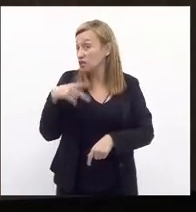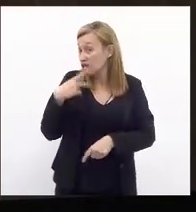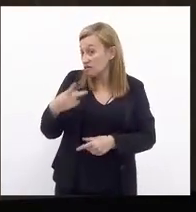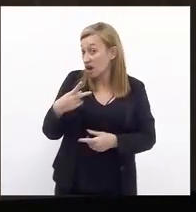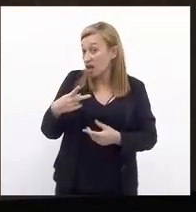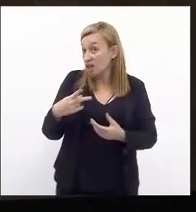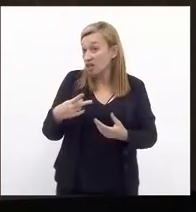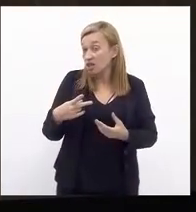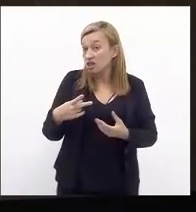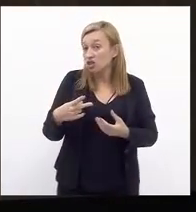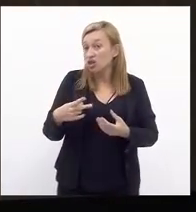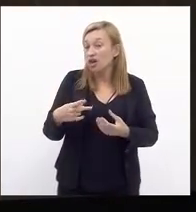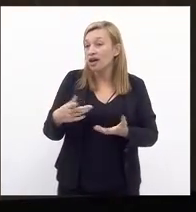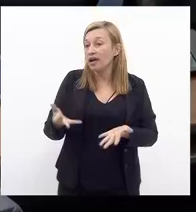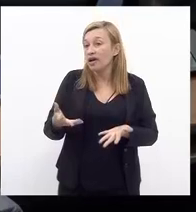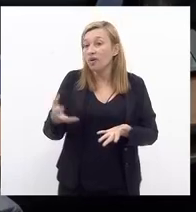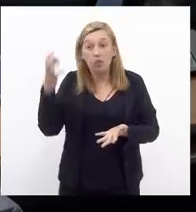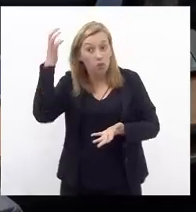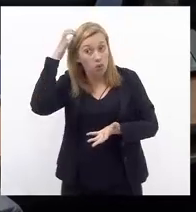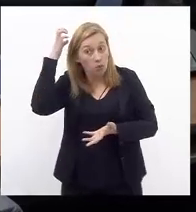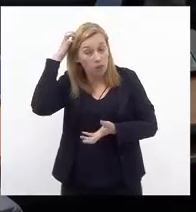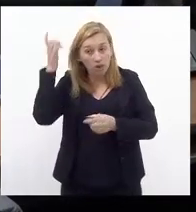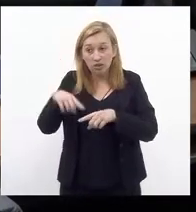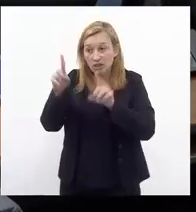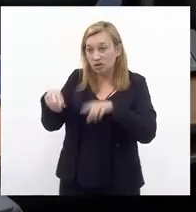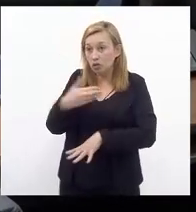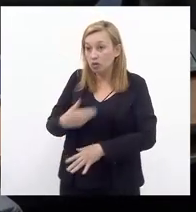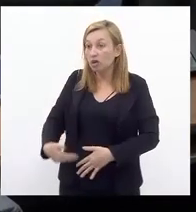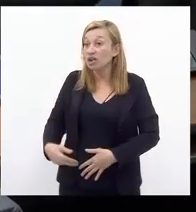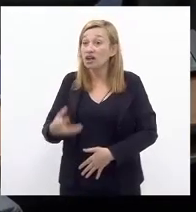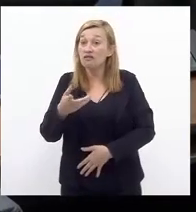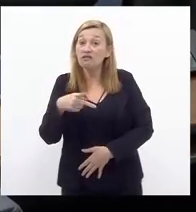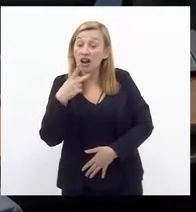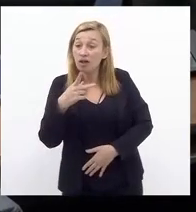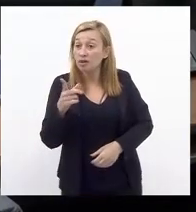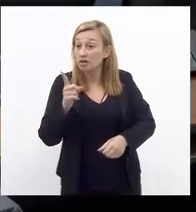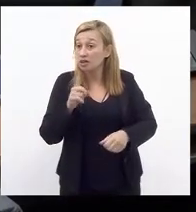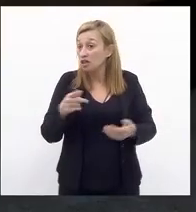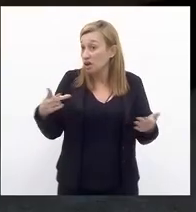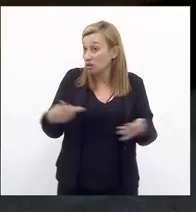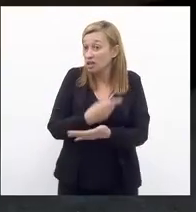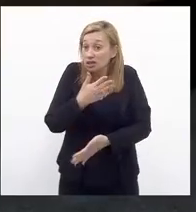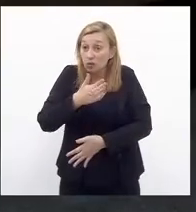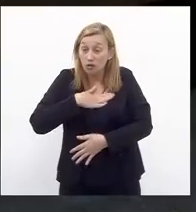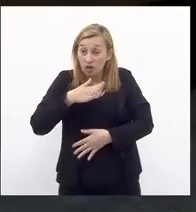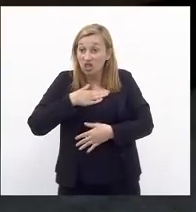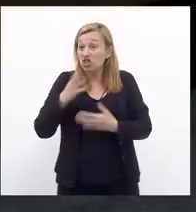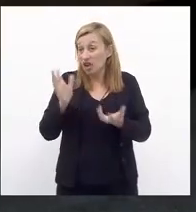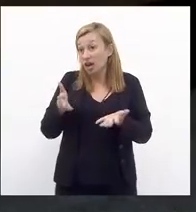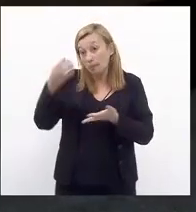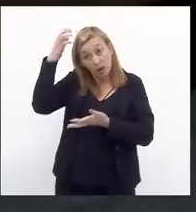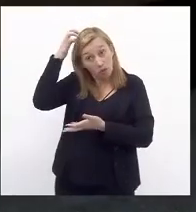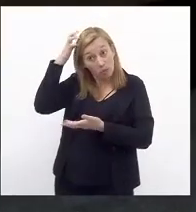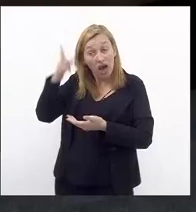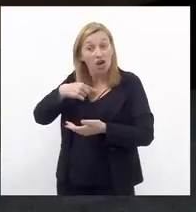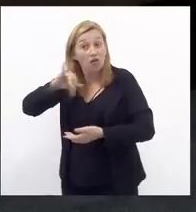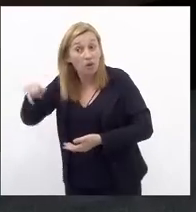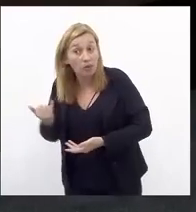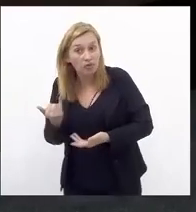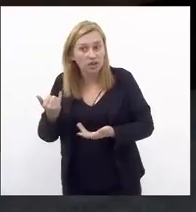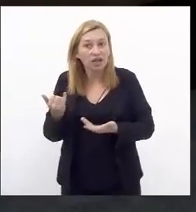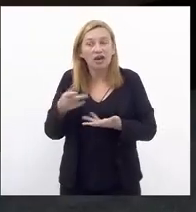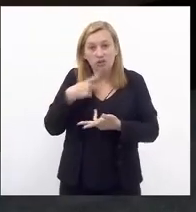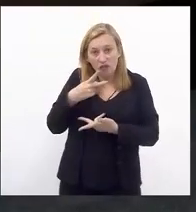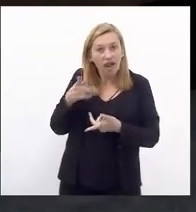jogar para a plateia queria falar para vocês o que aconteceu comigo já que é para jogar para a plateia eu vou aproveitar